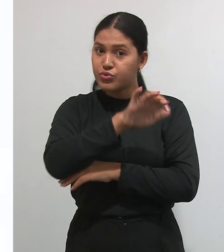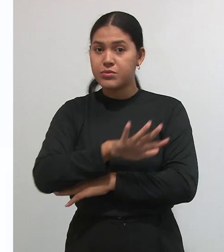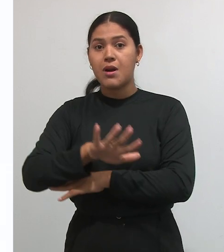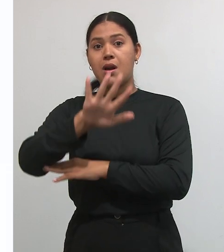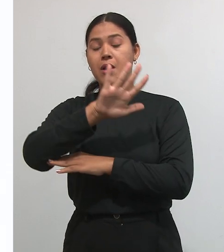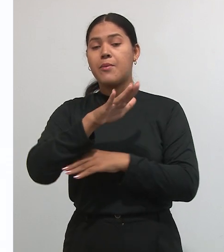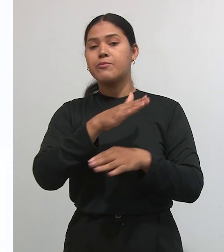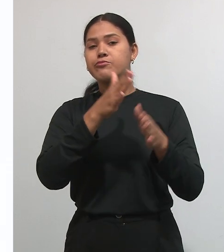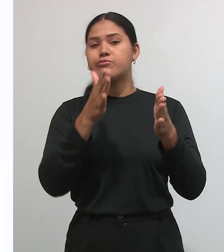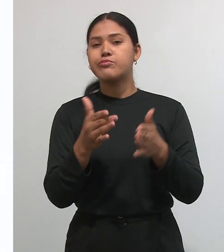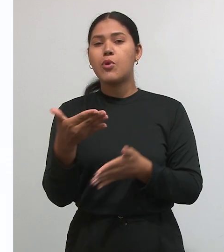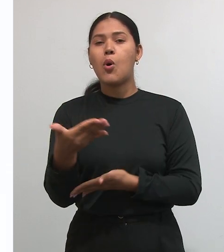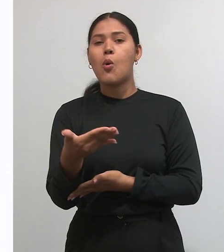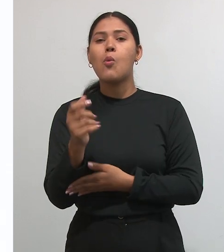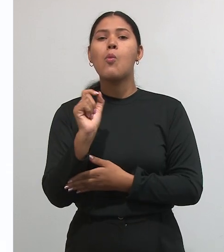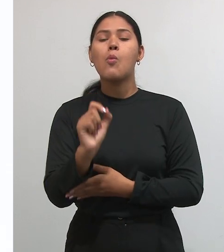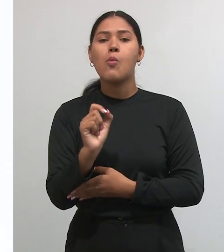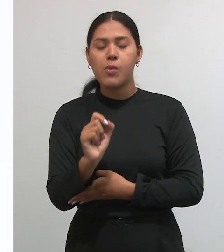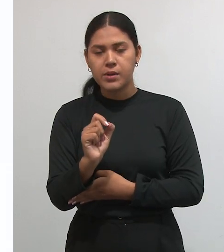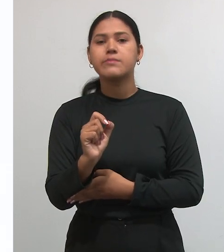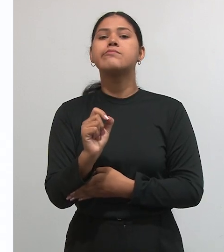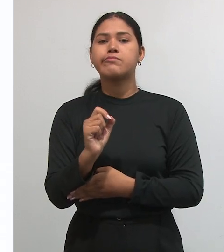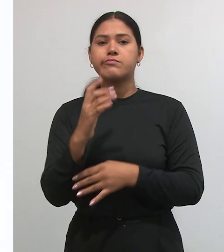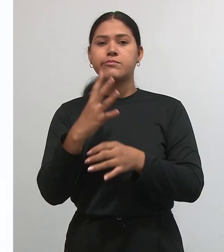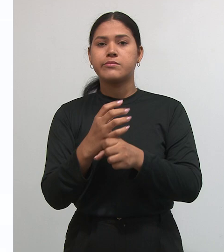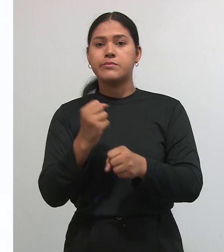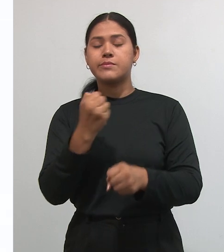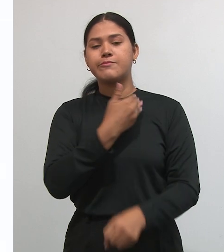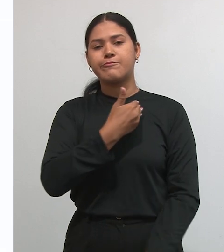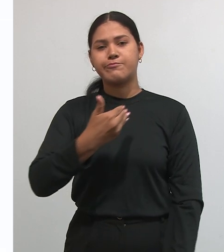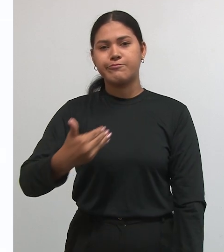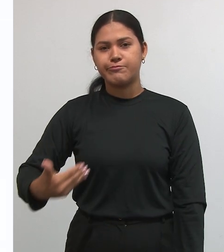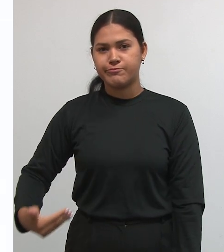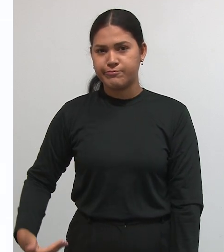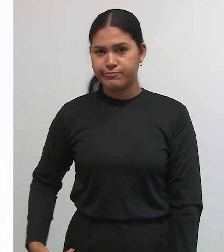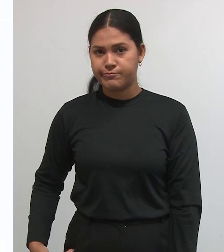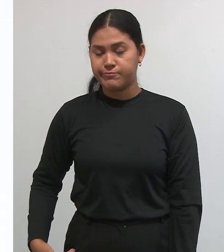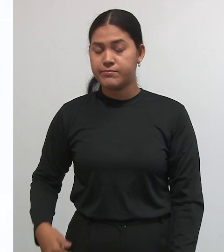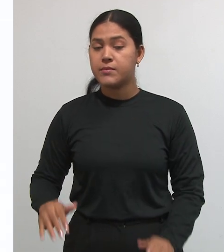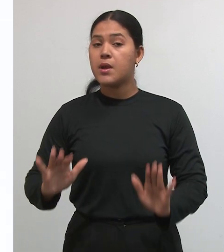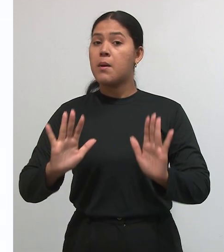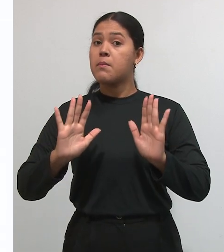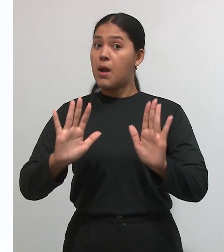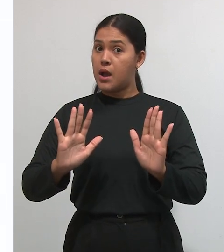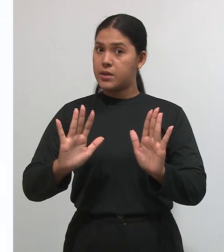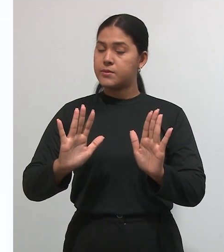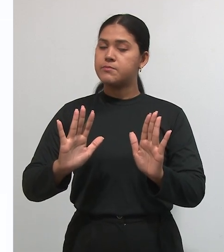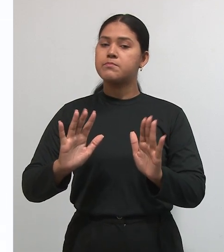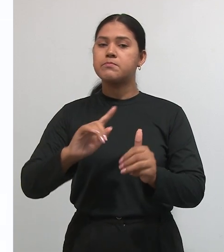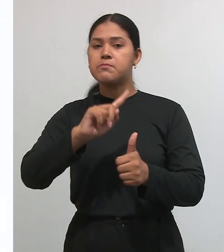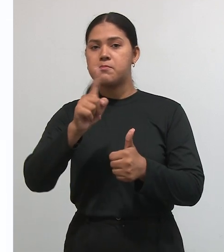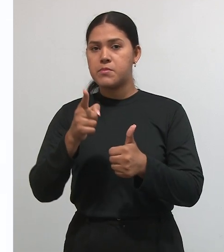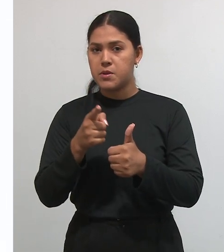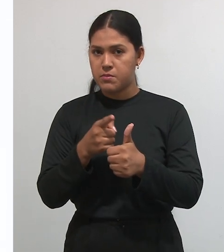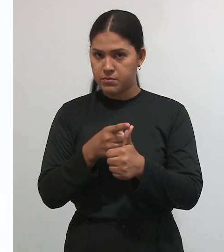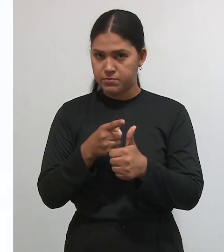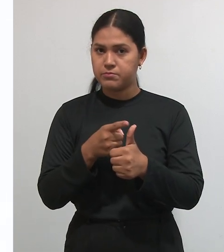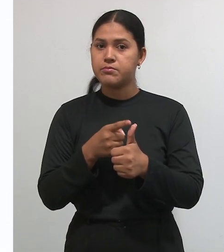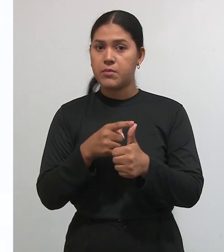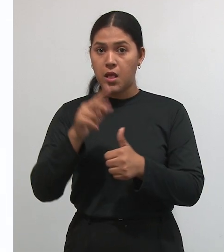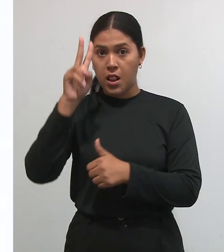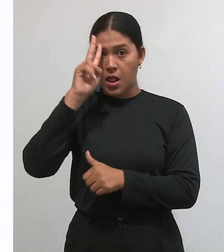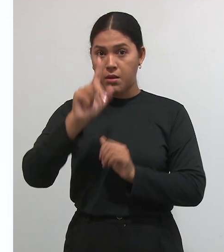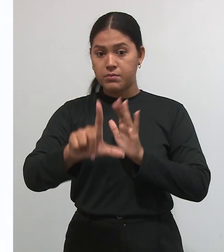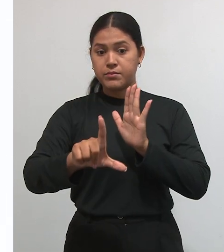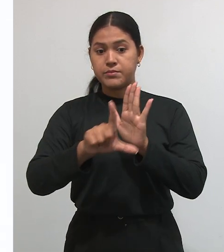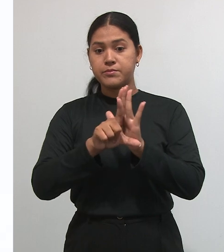geral, né, isso agora vamos estudar o que? A contabilidade pública. Mas só para vocês não esquecerem, ó, lembrem aqui da